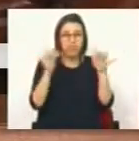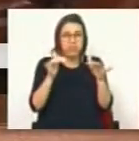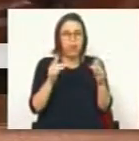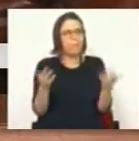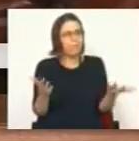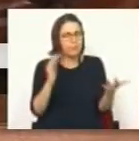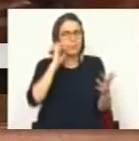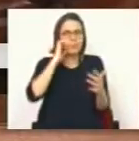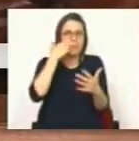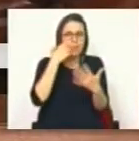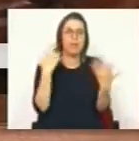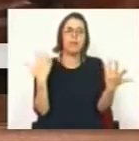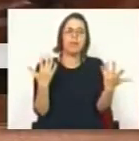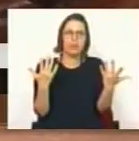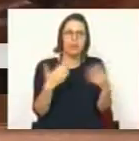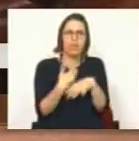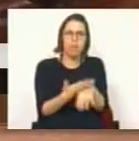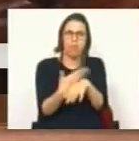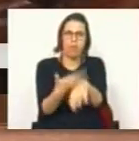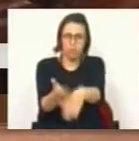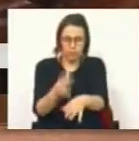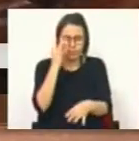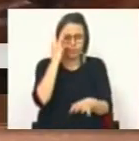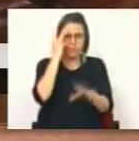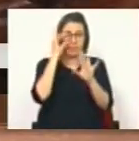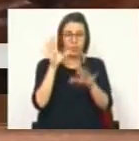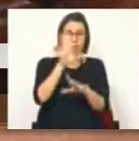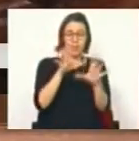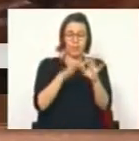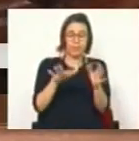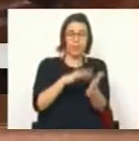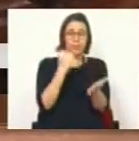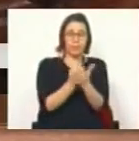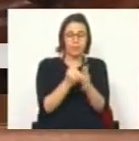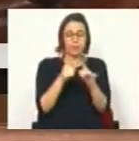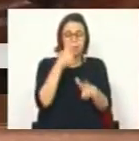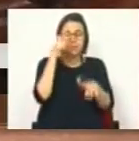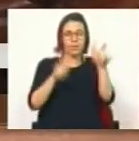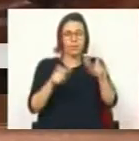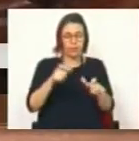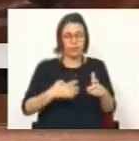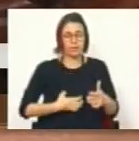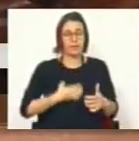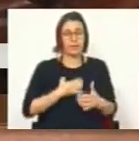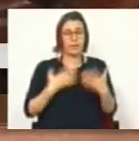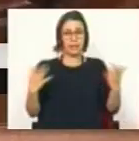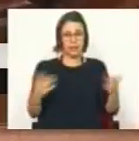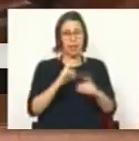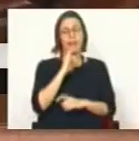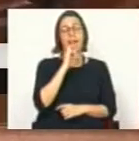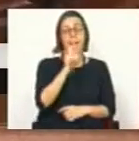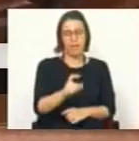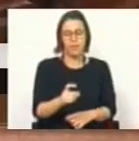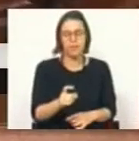leva a consequências e a consequentes atrasos. Aliás, de forma quase permanente, os utentes são confrontados com os